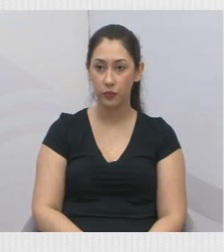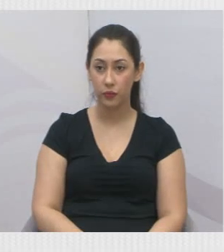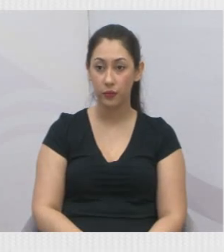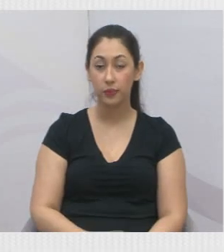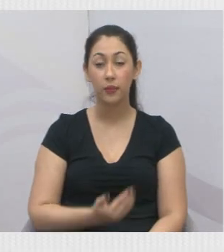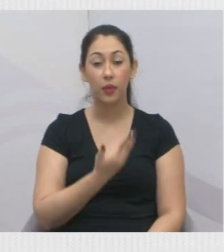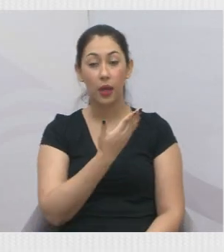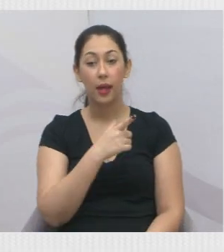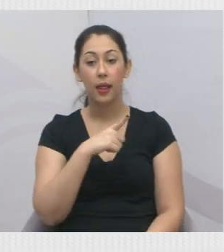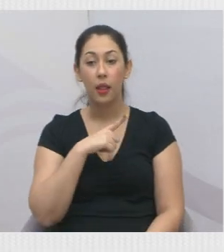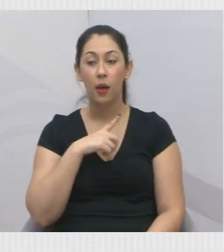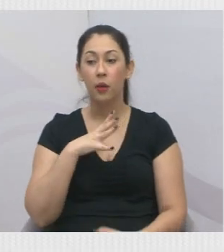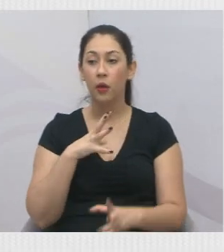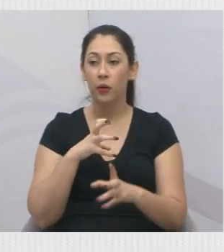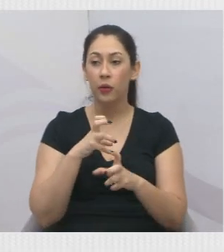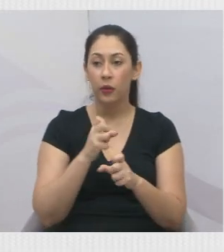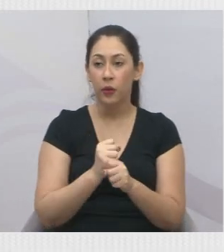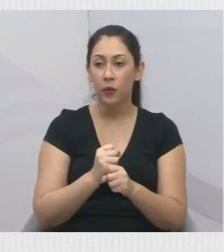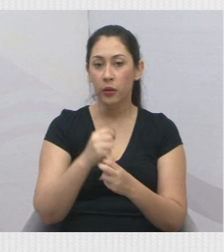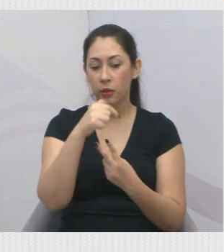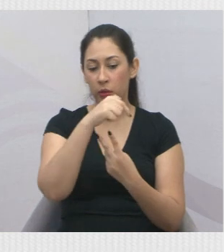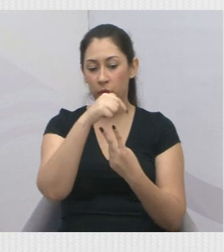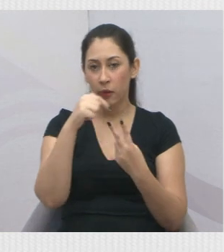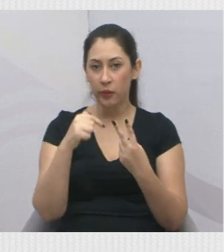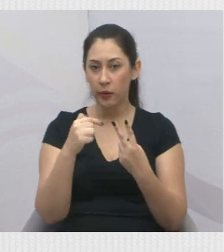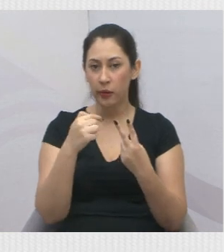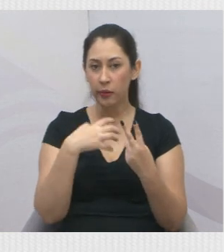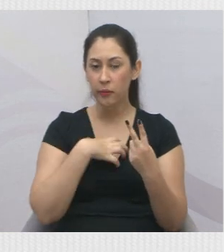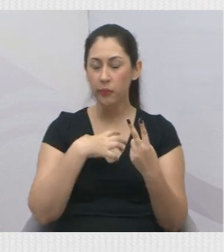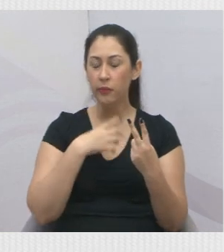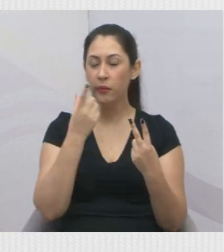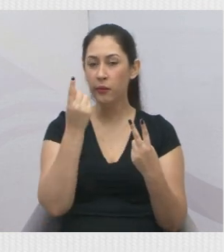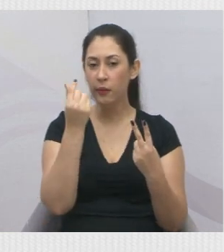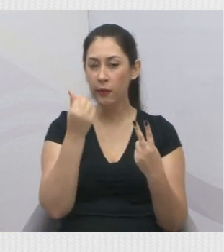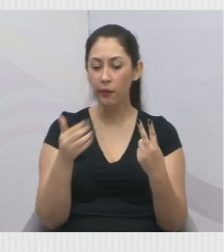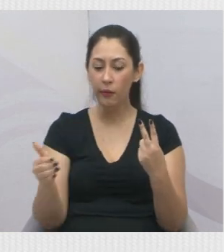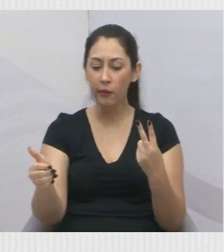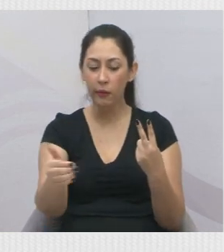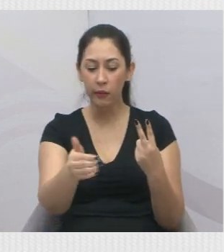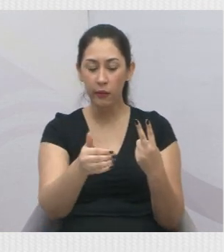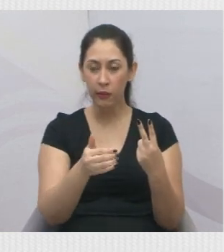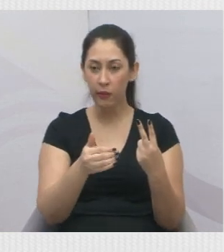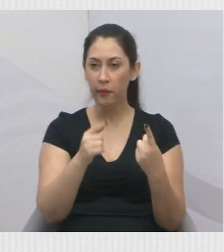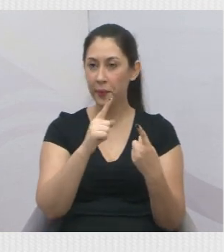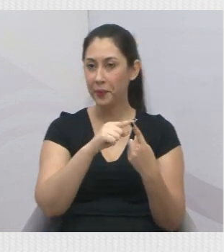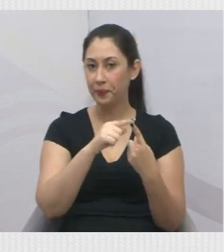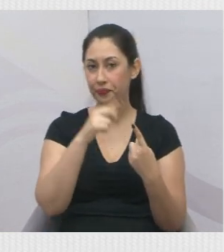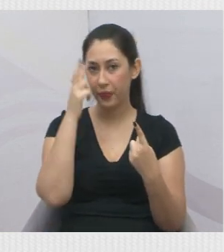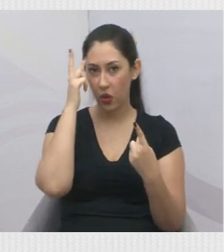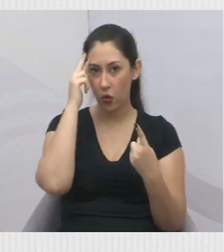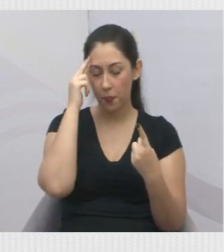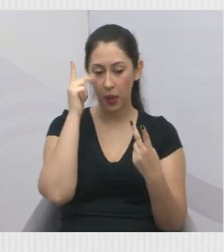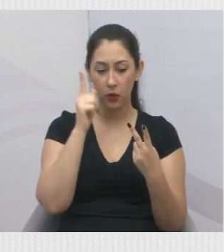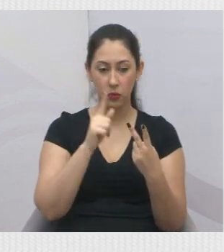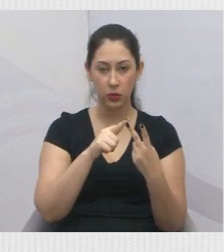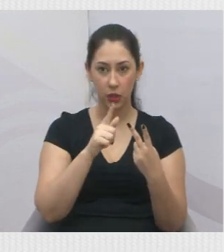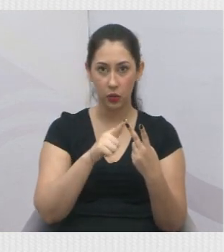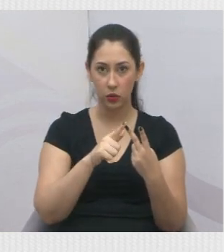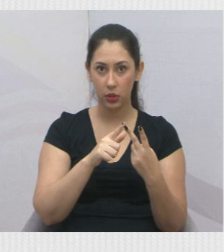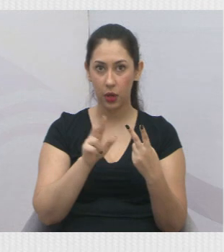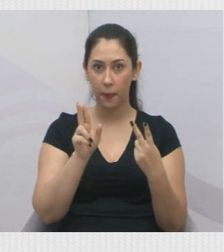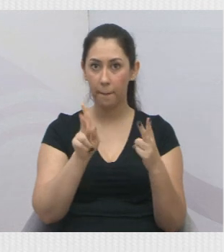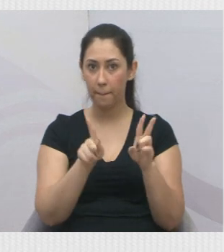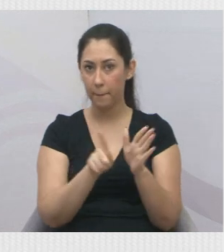Aqui temos o resumo das duas receitas apresentadas, que foram a receita corrente e a receita de capital.